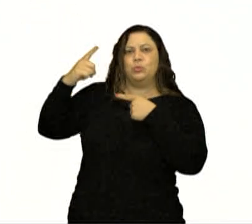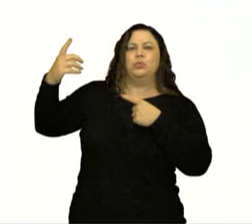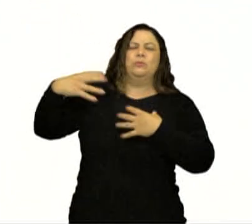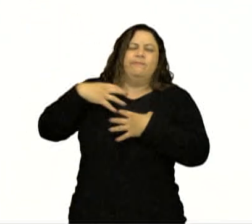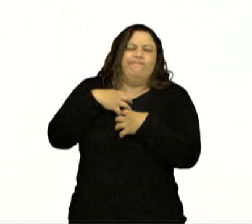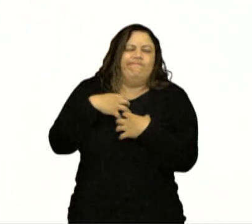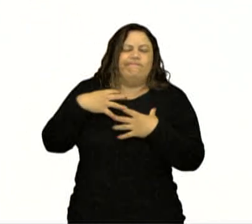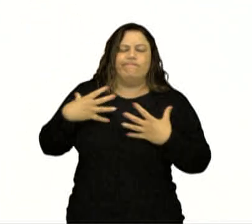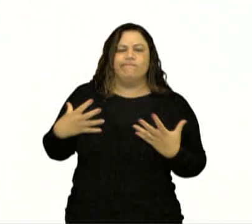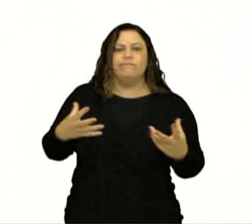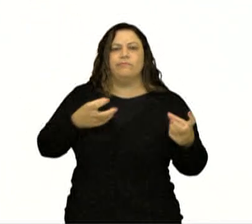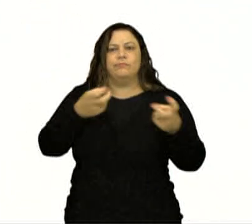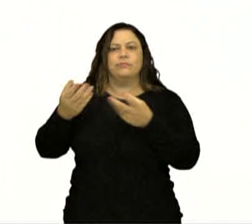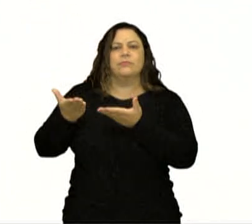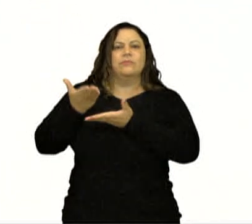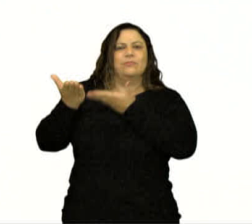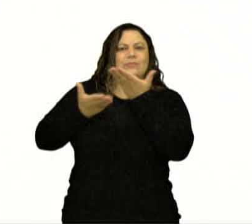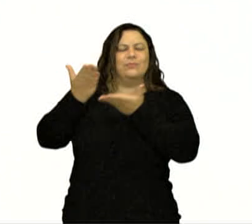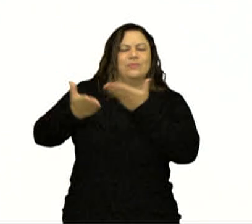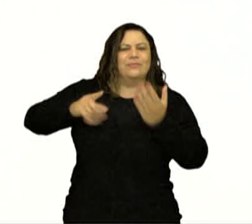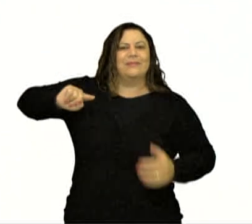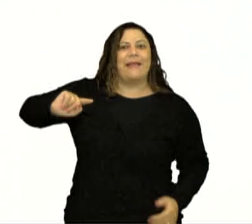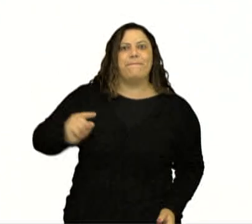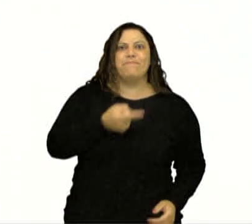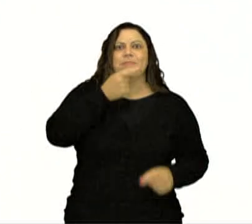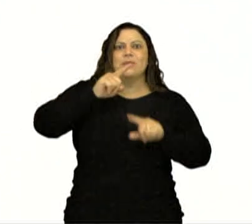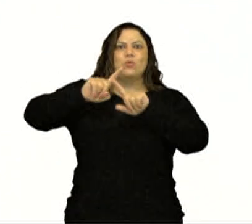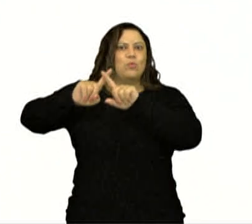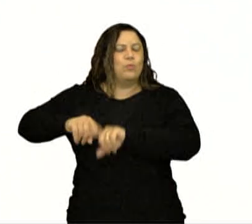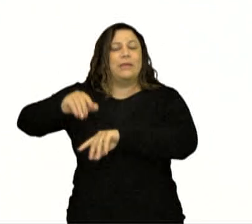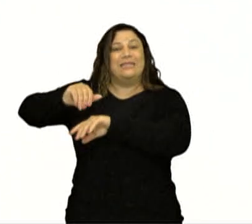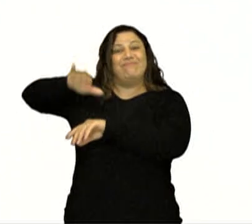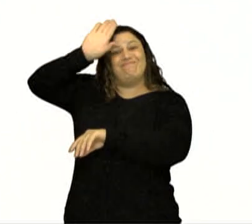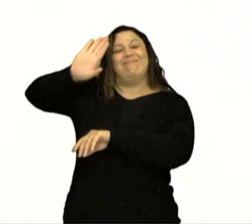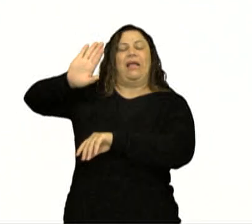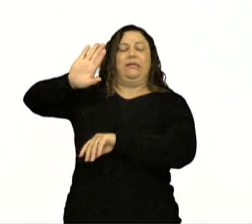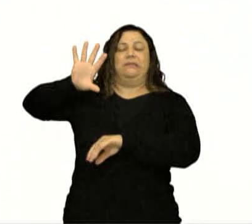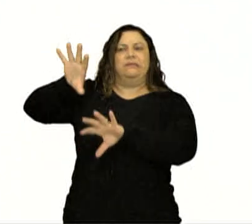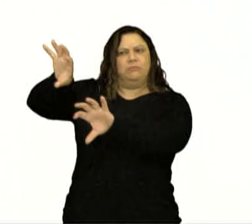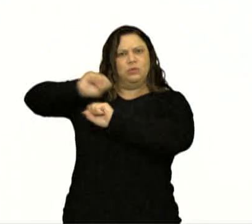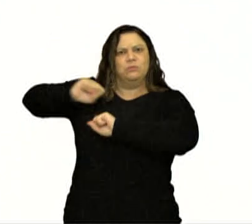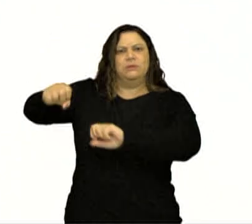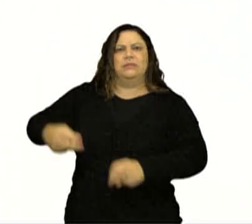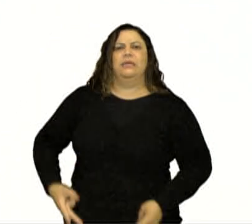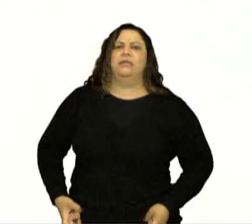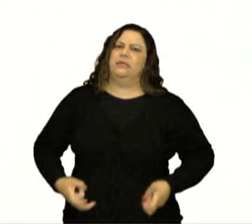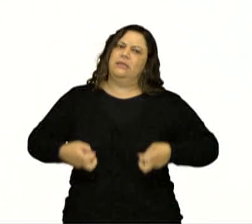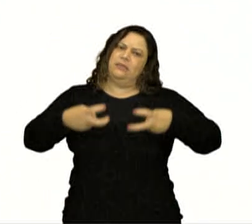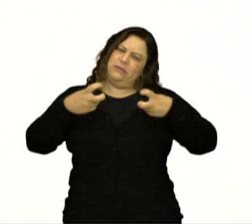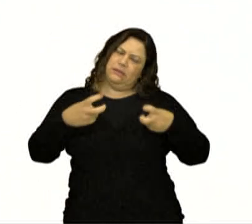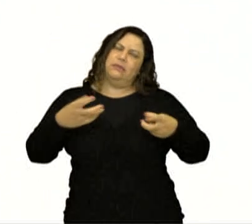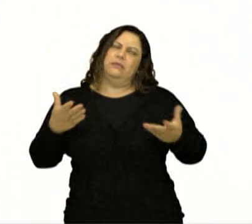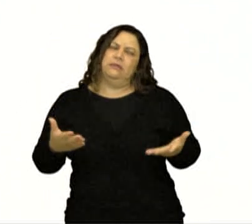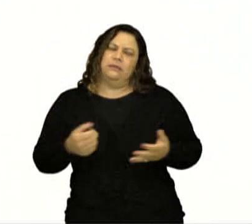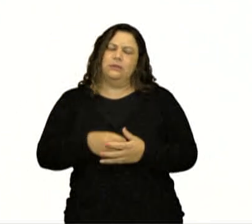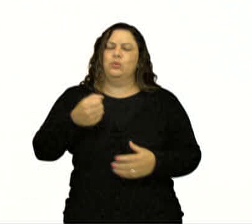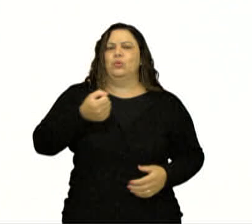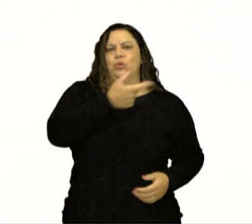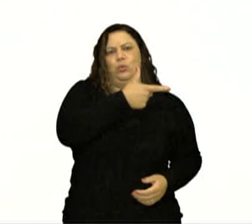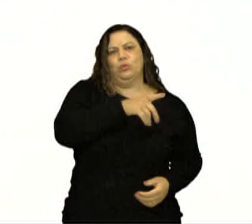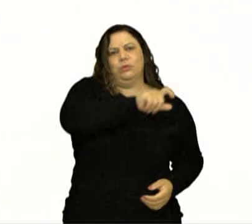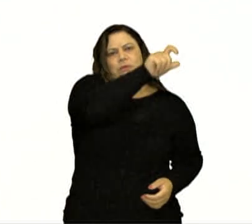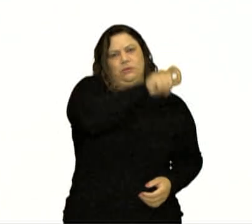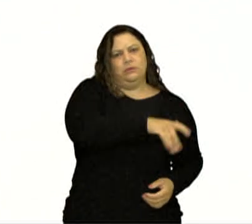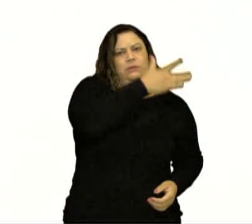sensível e deixa os pacientes até 1000 vezes mais suscetíveis ao câncer de pele do que as demais pessoas que não teria, né,